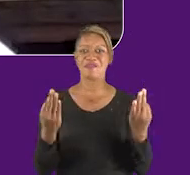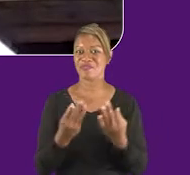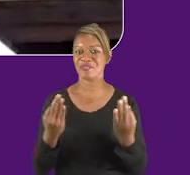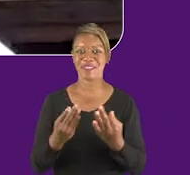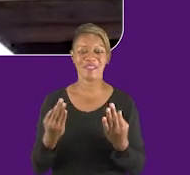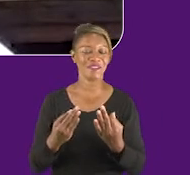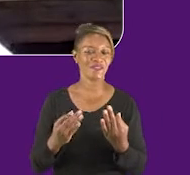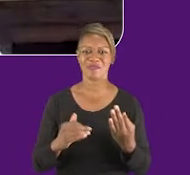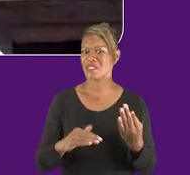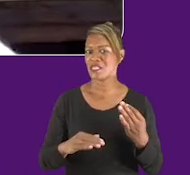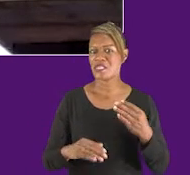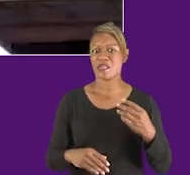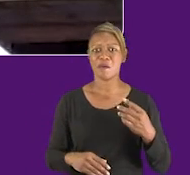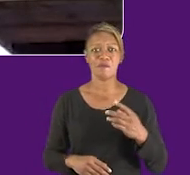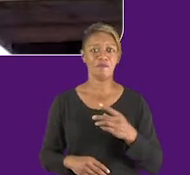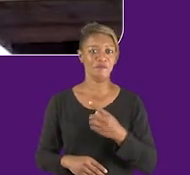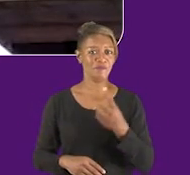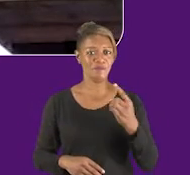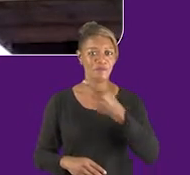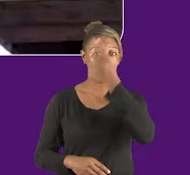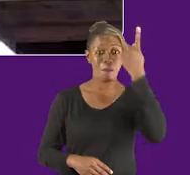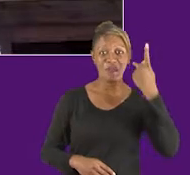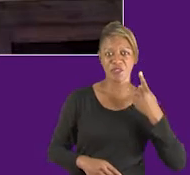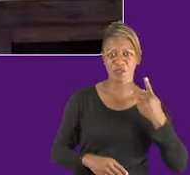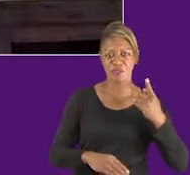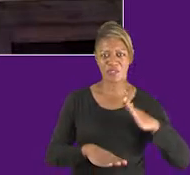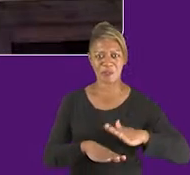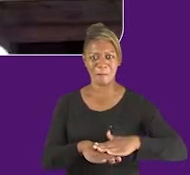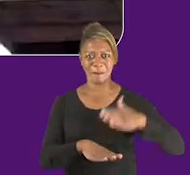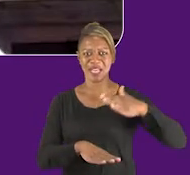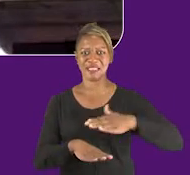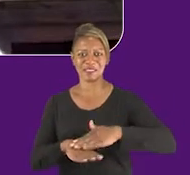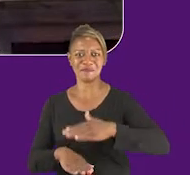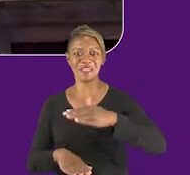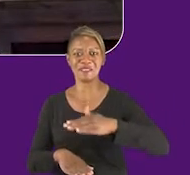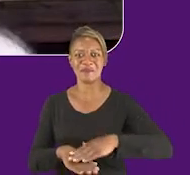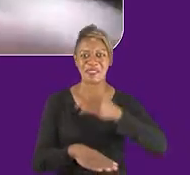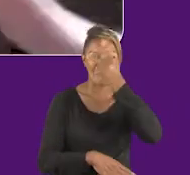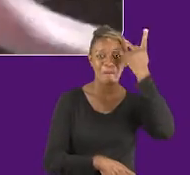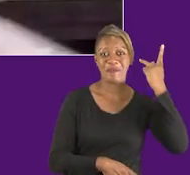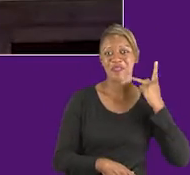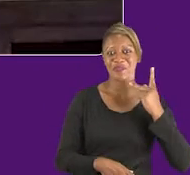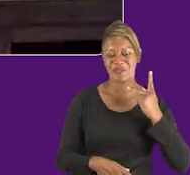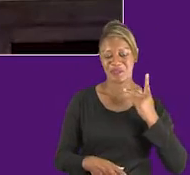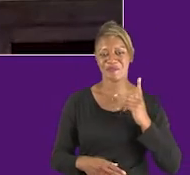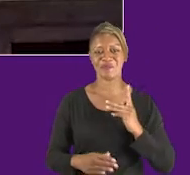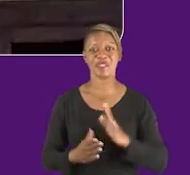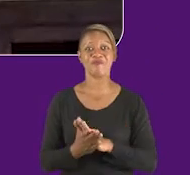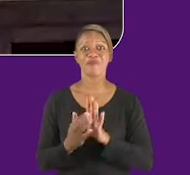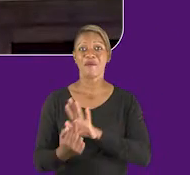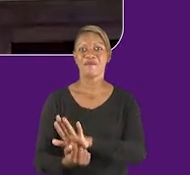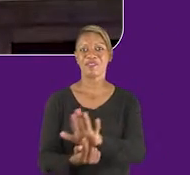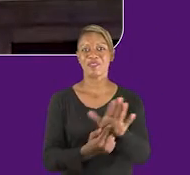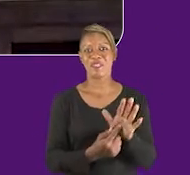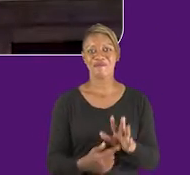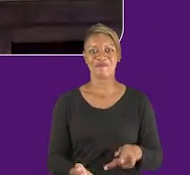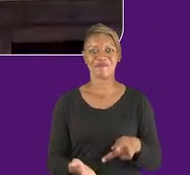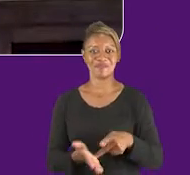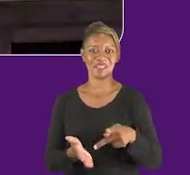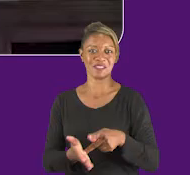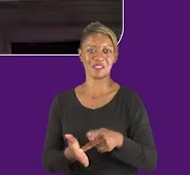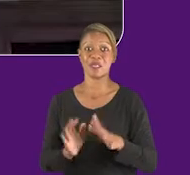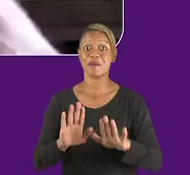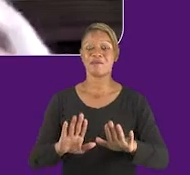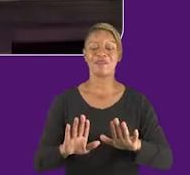sem aumento de pessoas Aumentou a nossa capacidade de cinquenta por cento Então são indicadores que nos mostram é isso